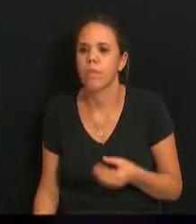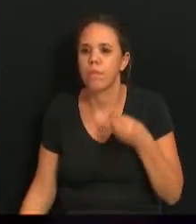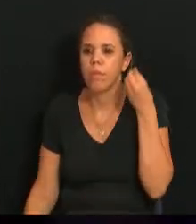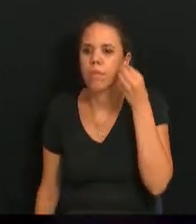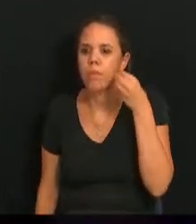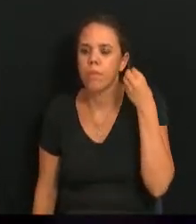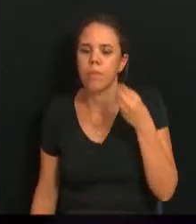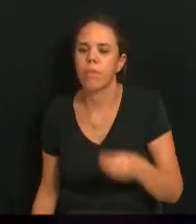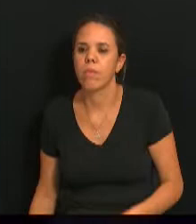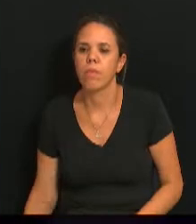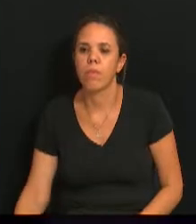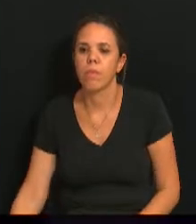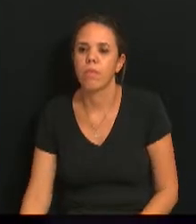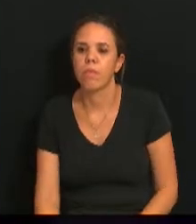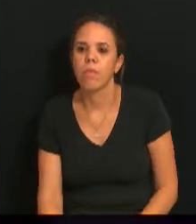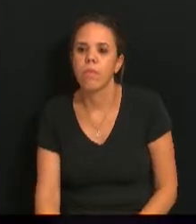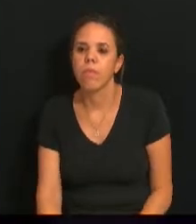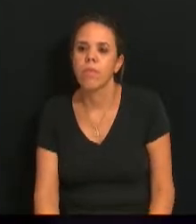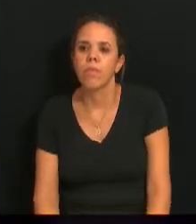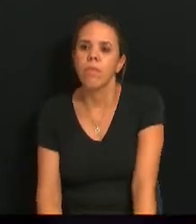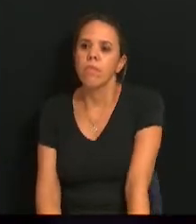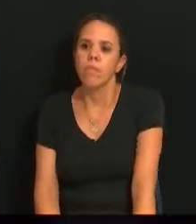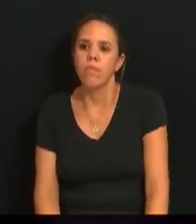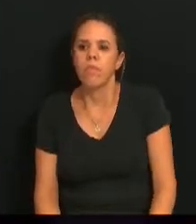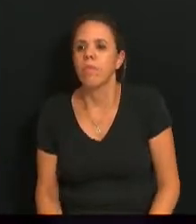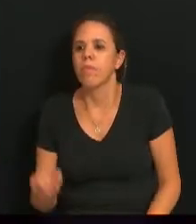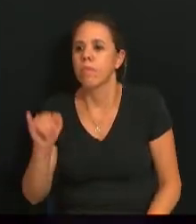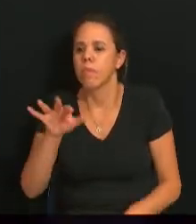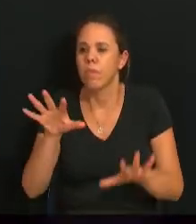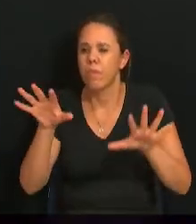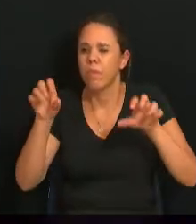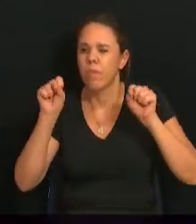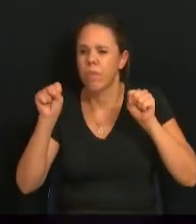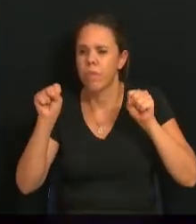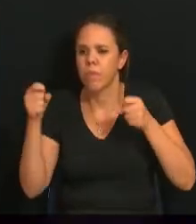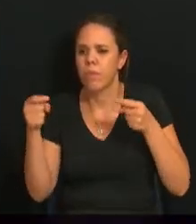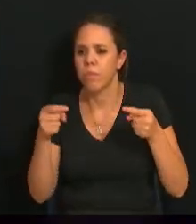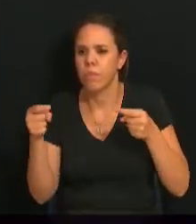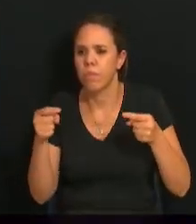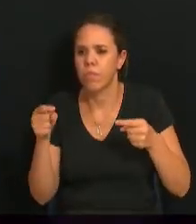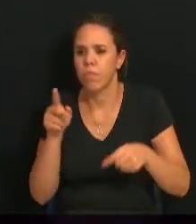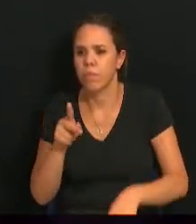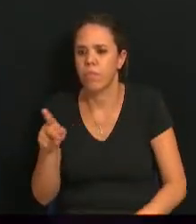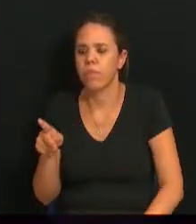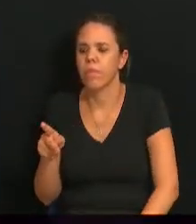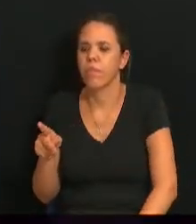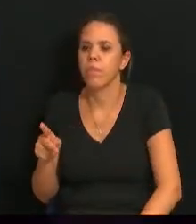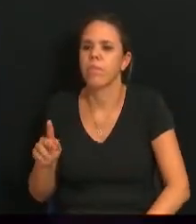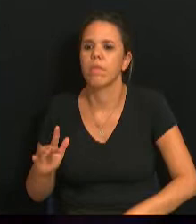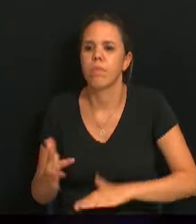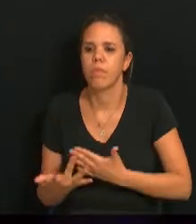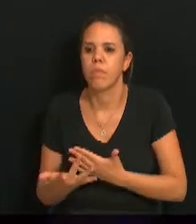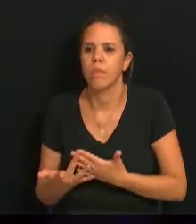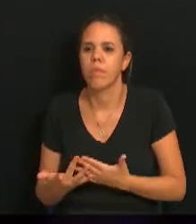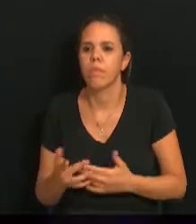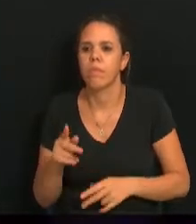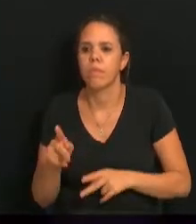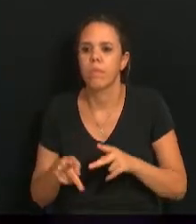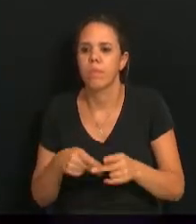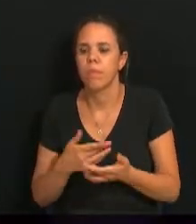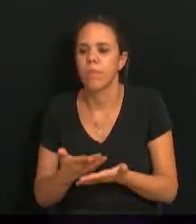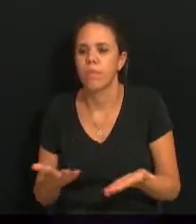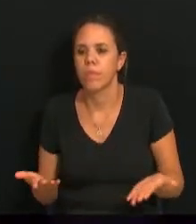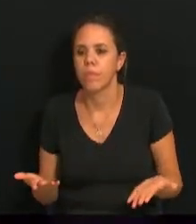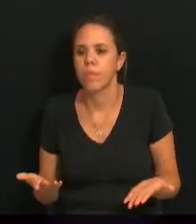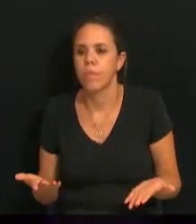inovação, portanto, é uma imagem desqualificadora que disputa a imagem de professor nas mídias, nas comunidades, e contra